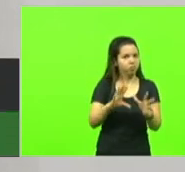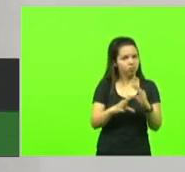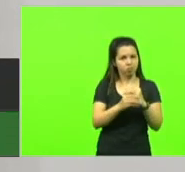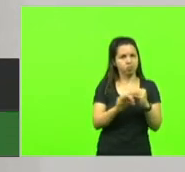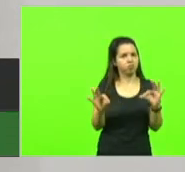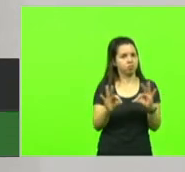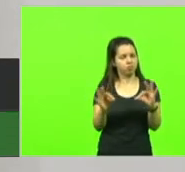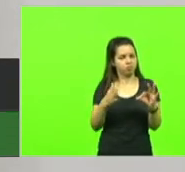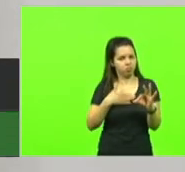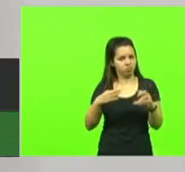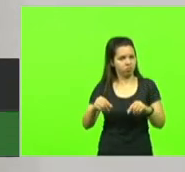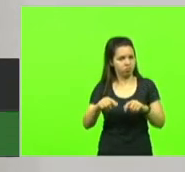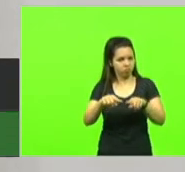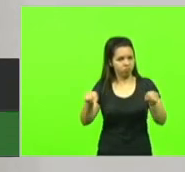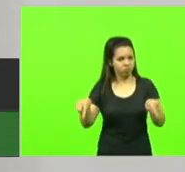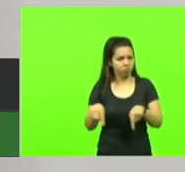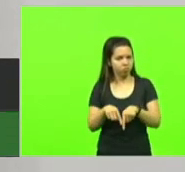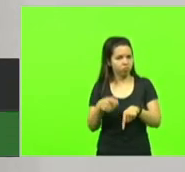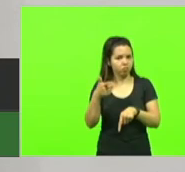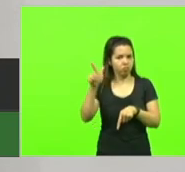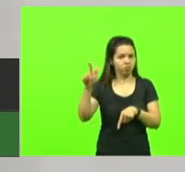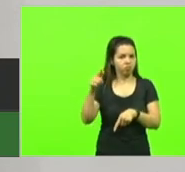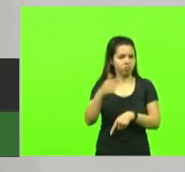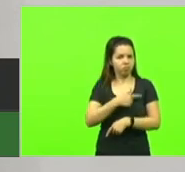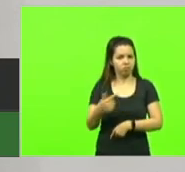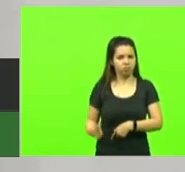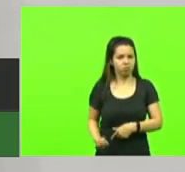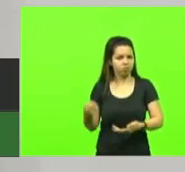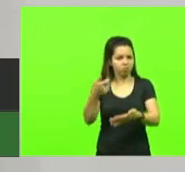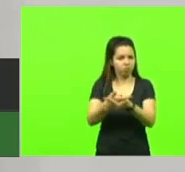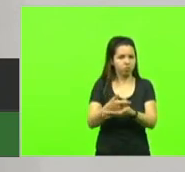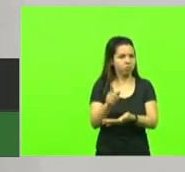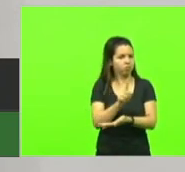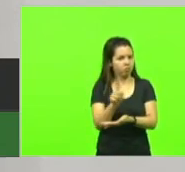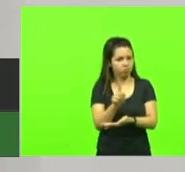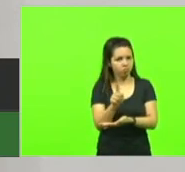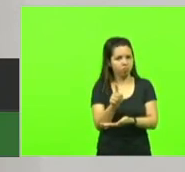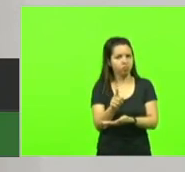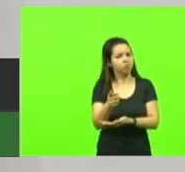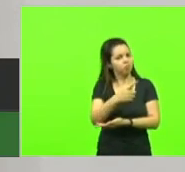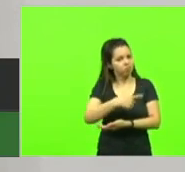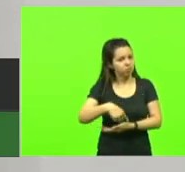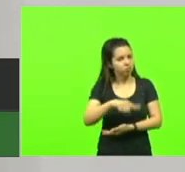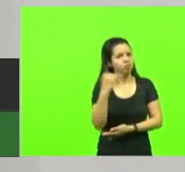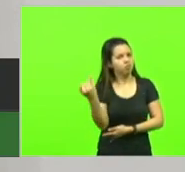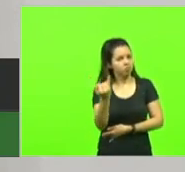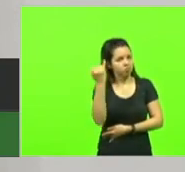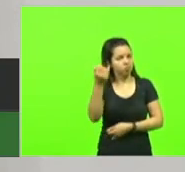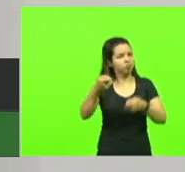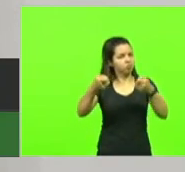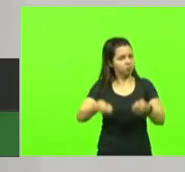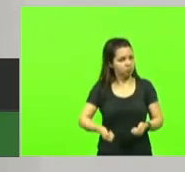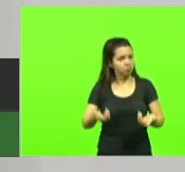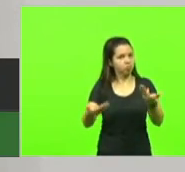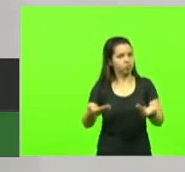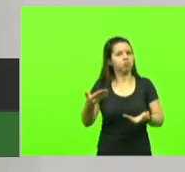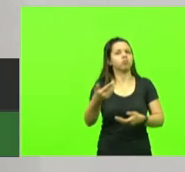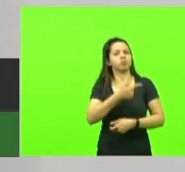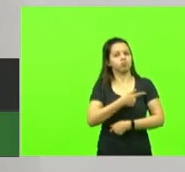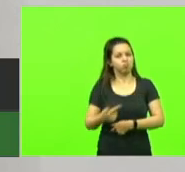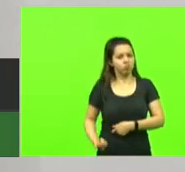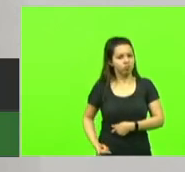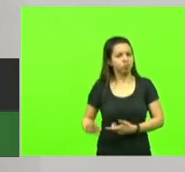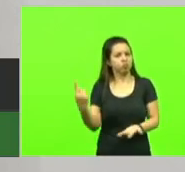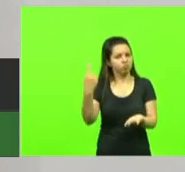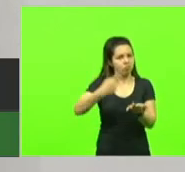outro governador também não pagou. E isso é muito importante, a gente criar estabilidade de governo, honrando os